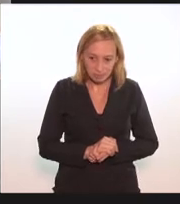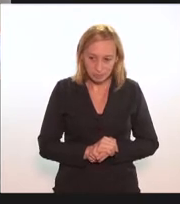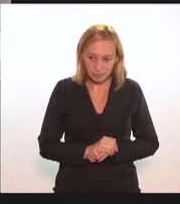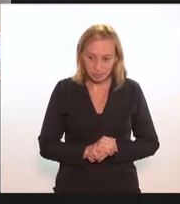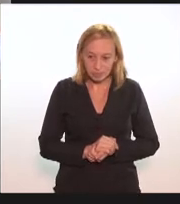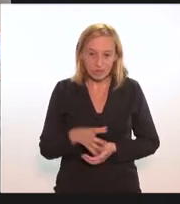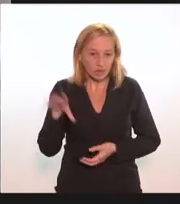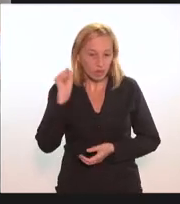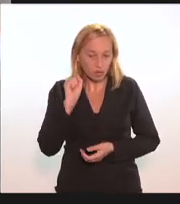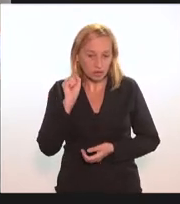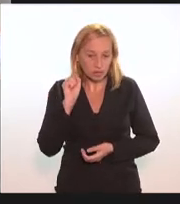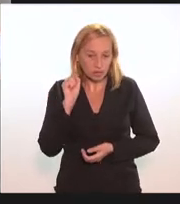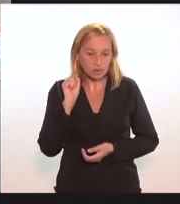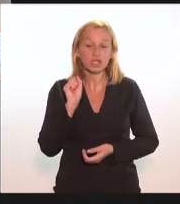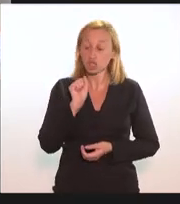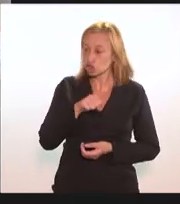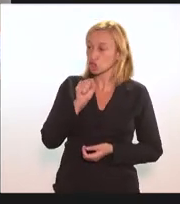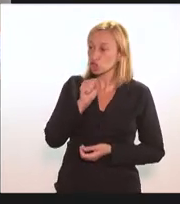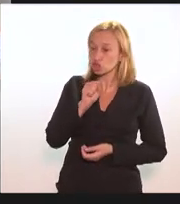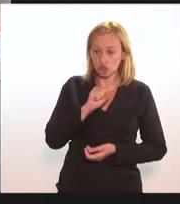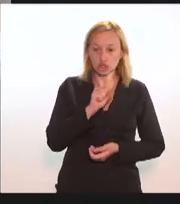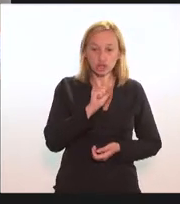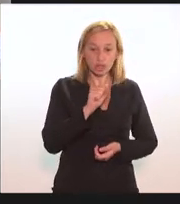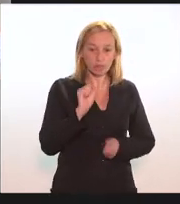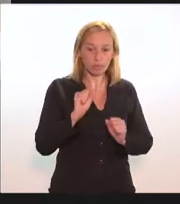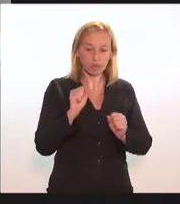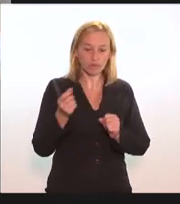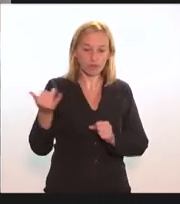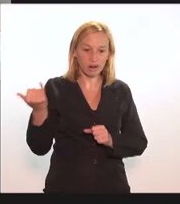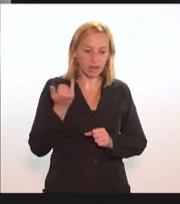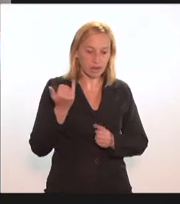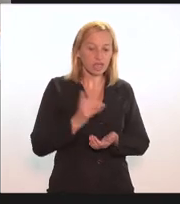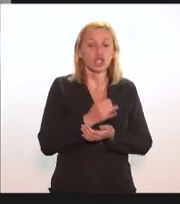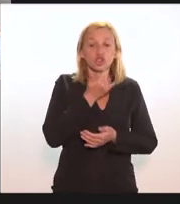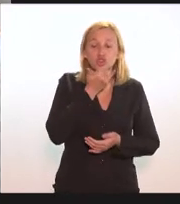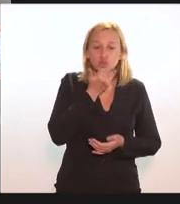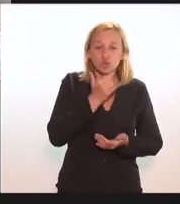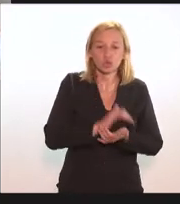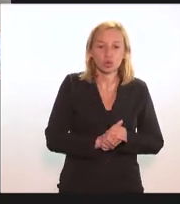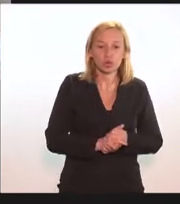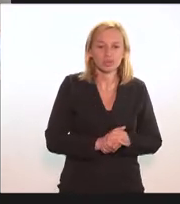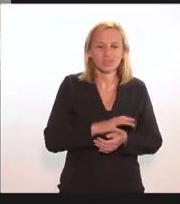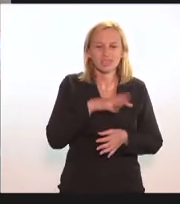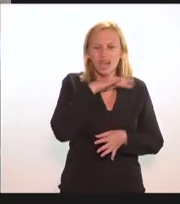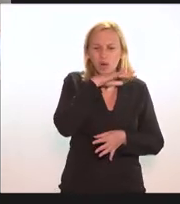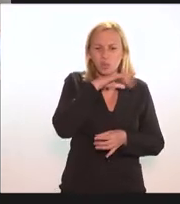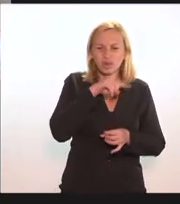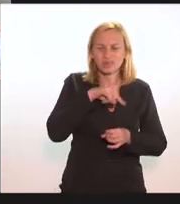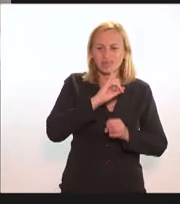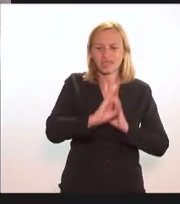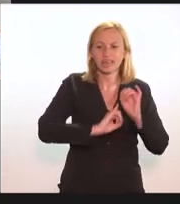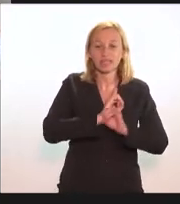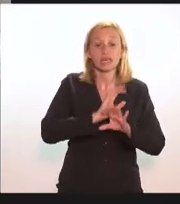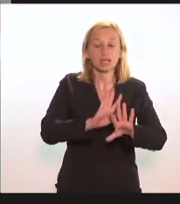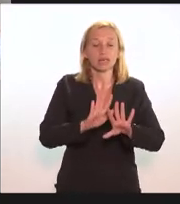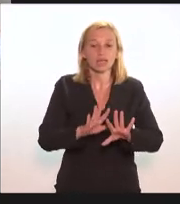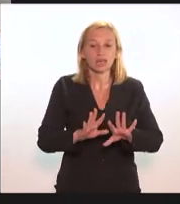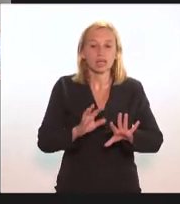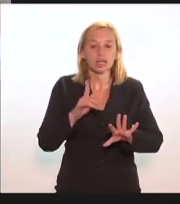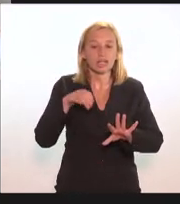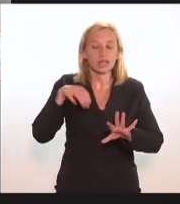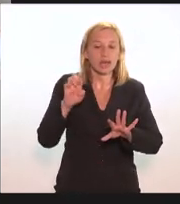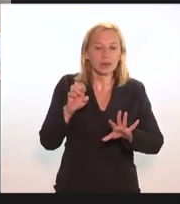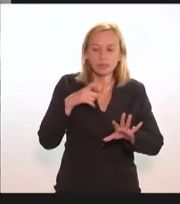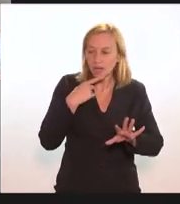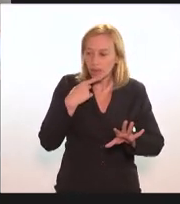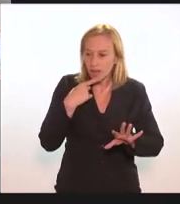Estão me escutando? Sim, deputado, pode falar. Oi, desculpa, o sinal está horroroso aqui. Guilherme,